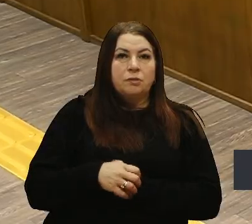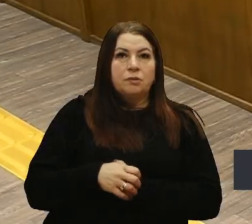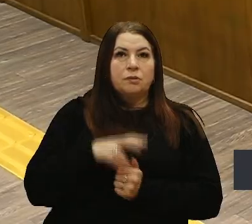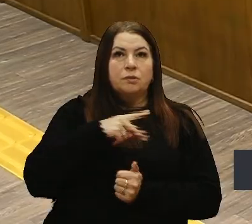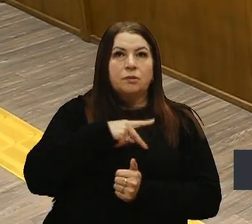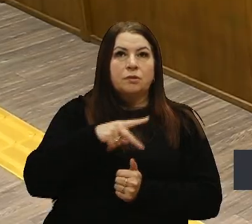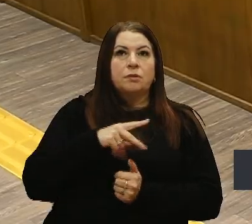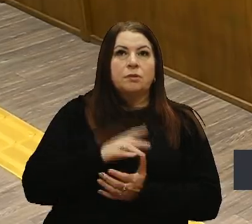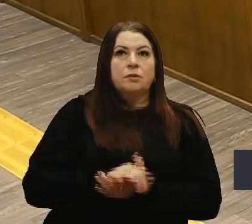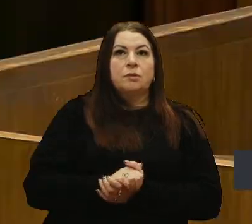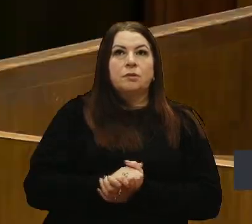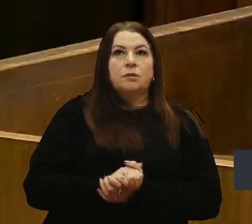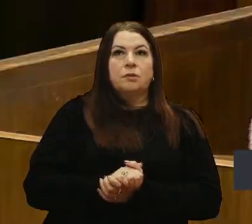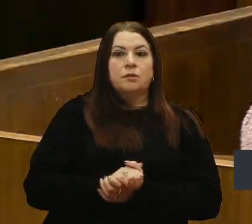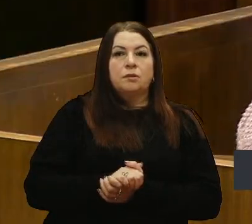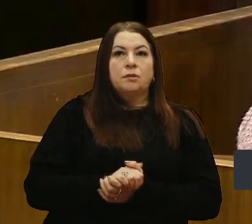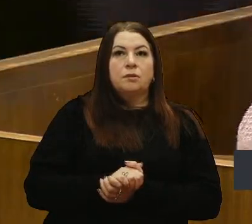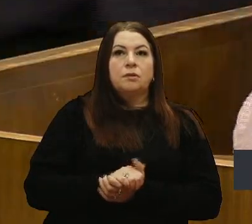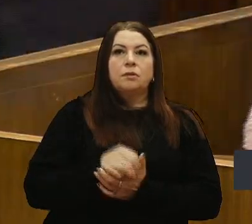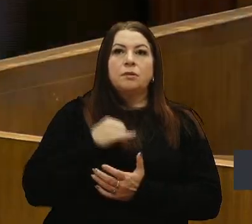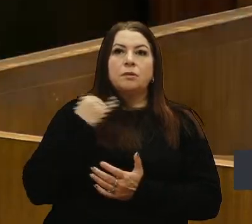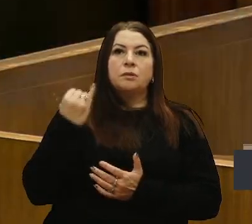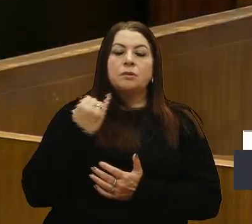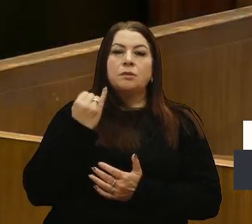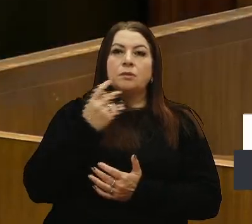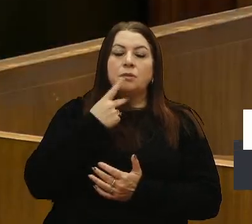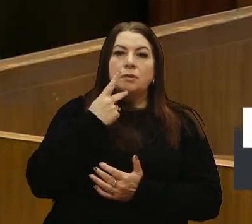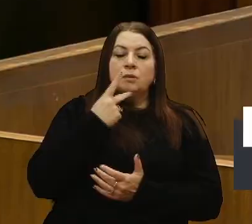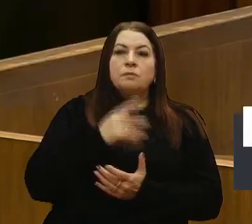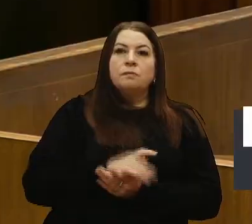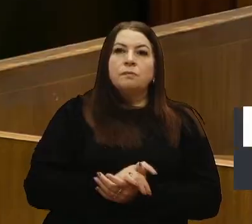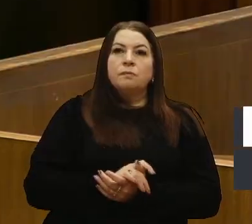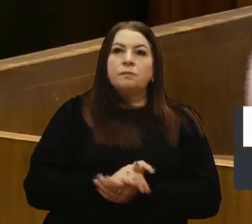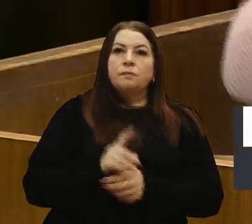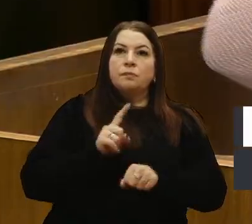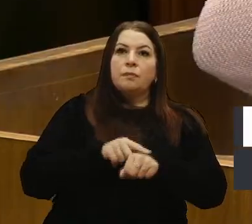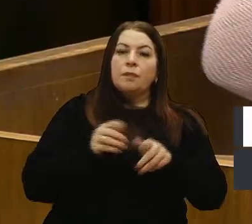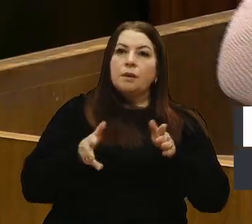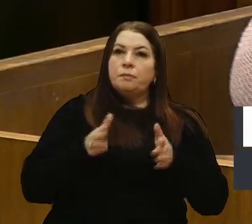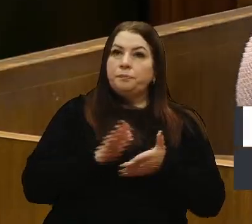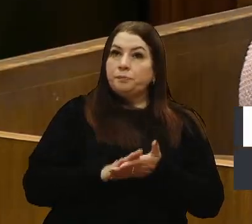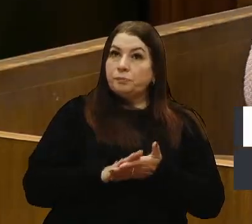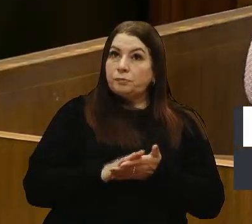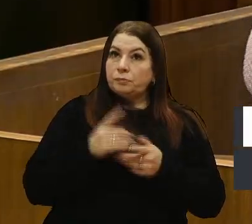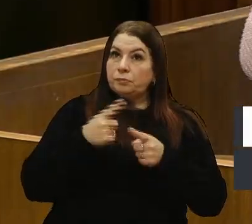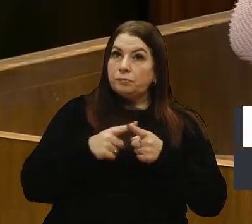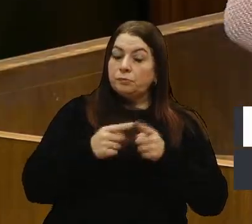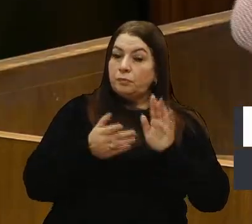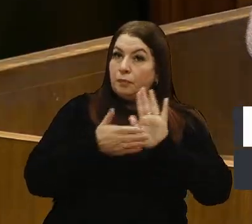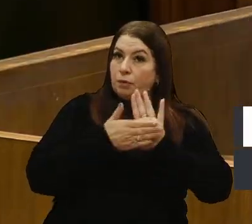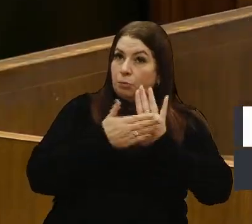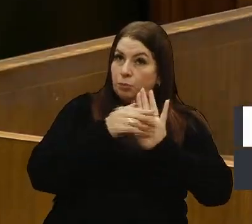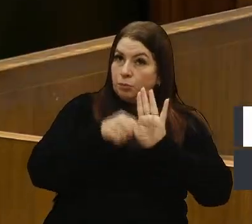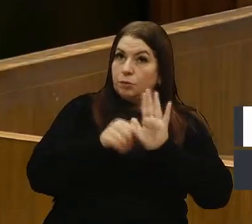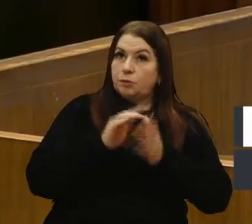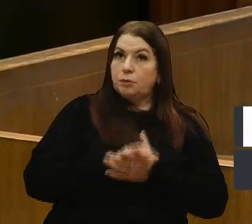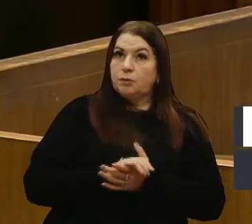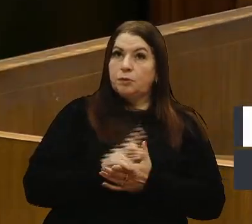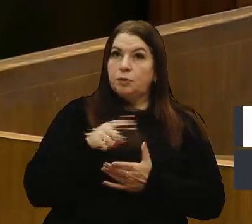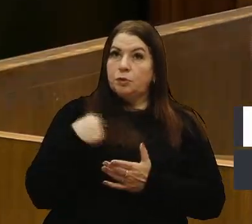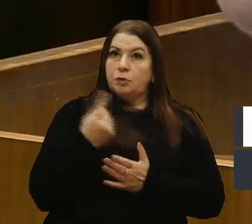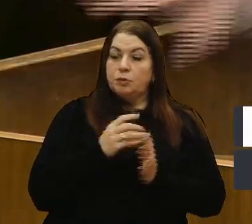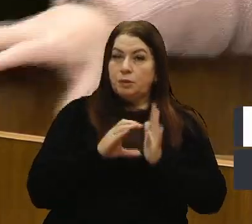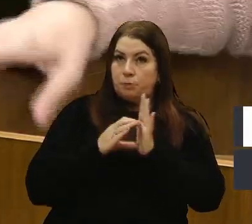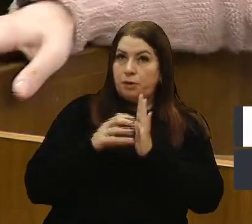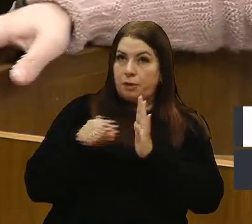Senhor presidente, importante falar, né, nesse momento, porque essa proposição ela vem da nossa